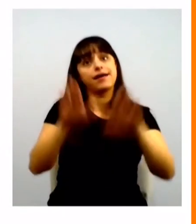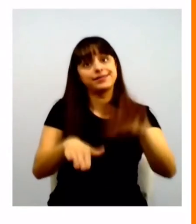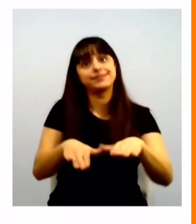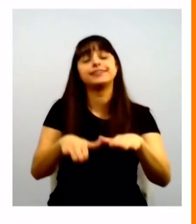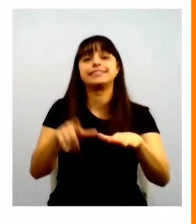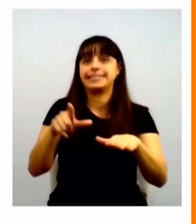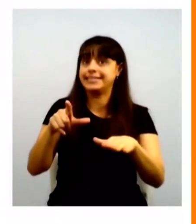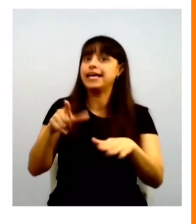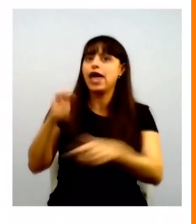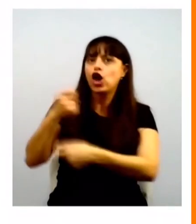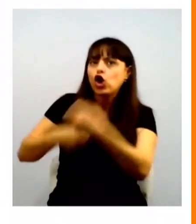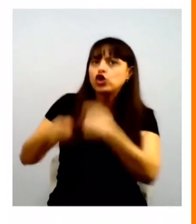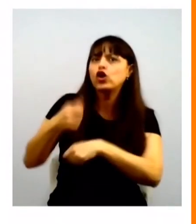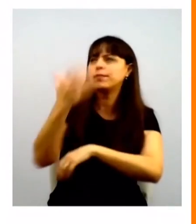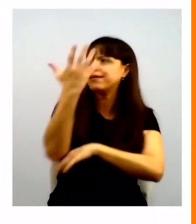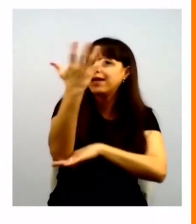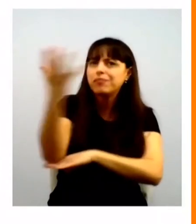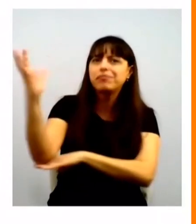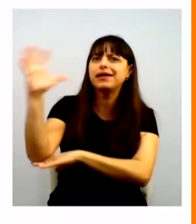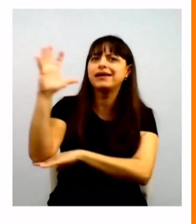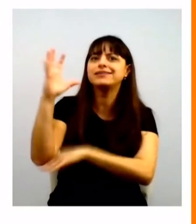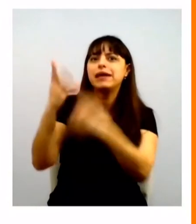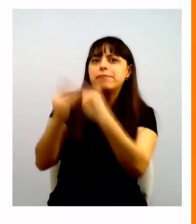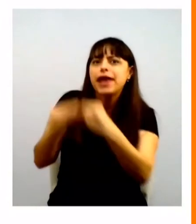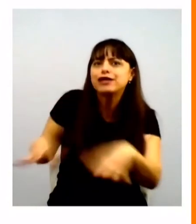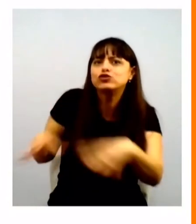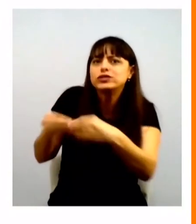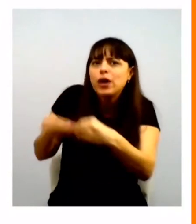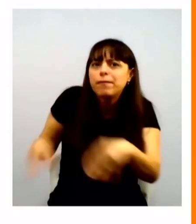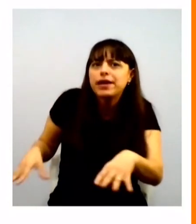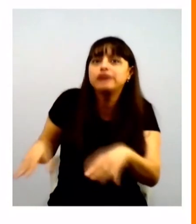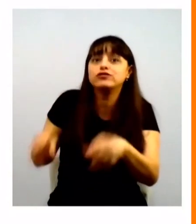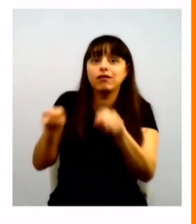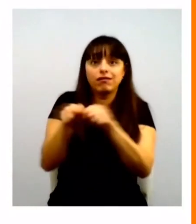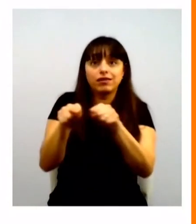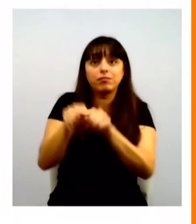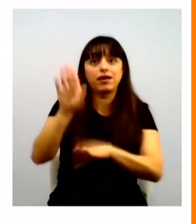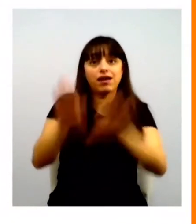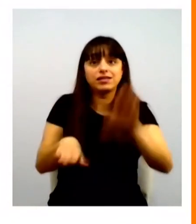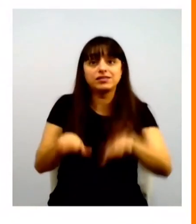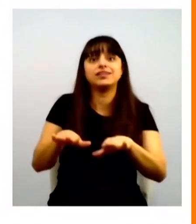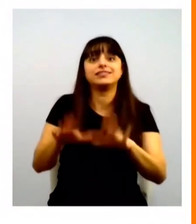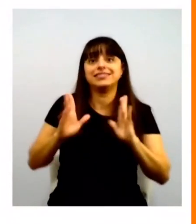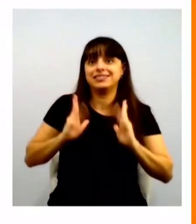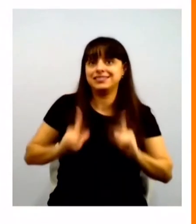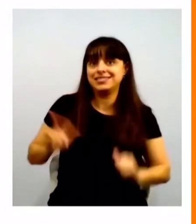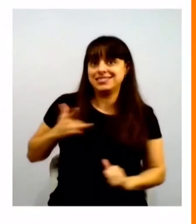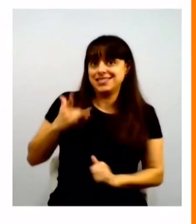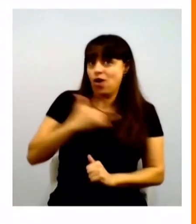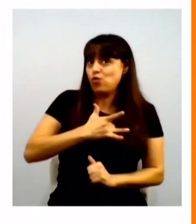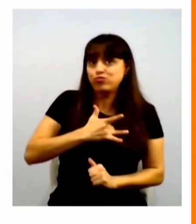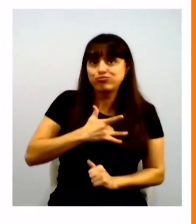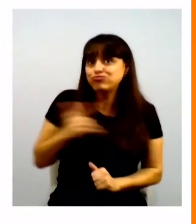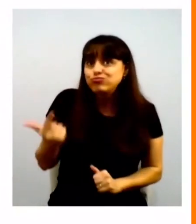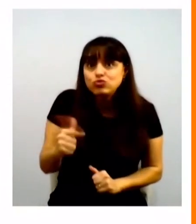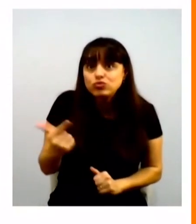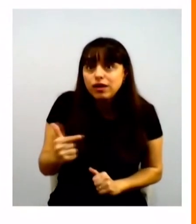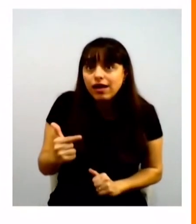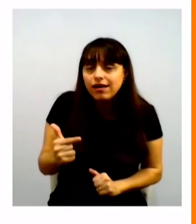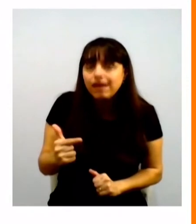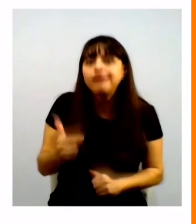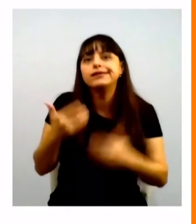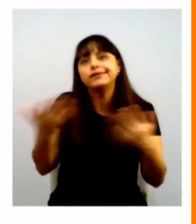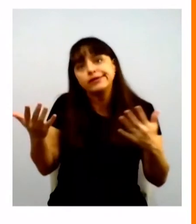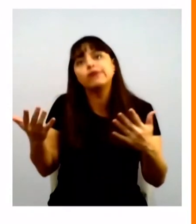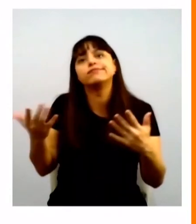medioambiental e à situação sanitária. É a dizer, estas pobrezas econômicas,